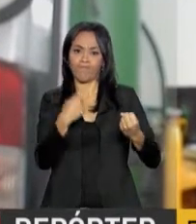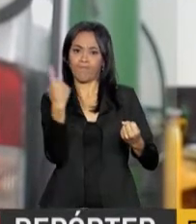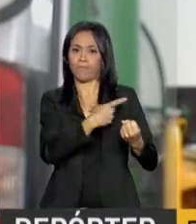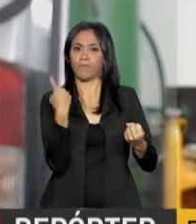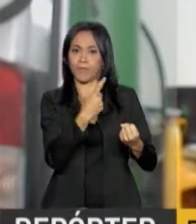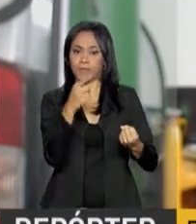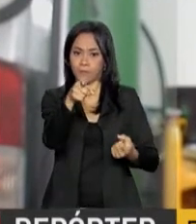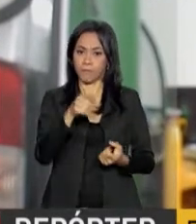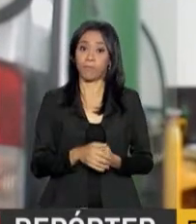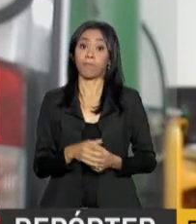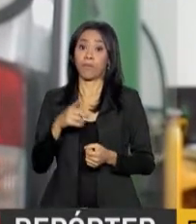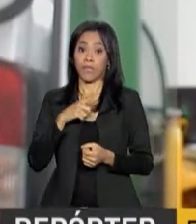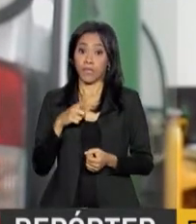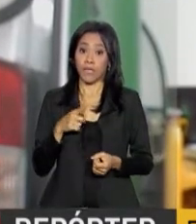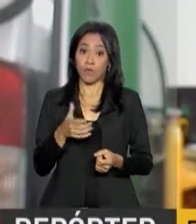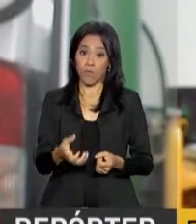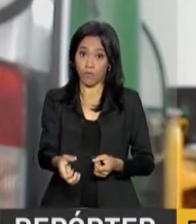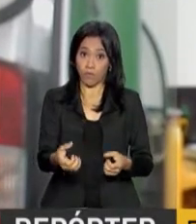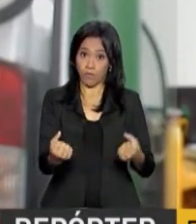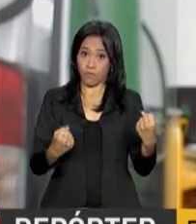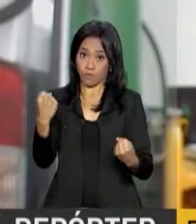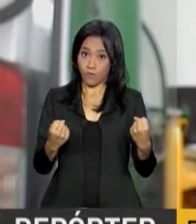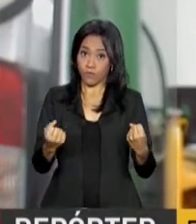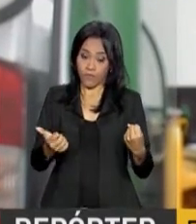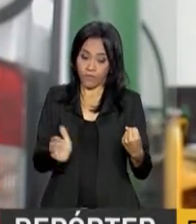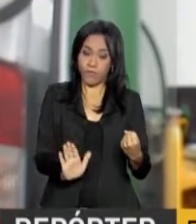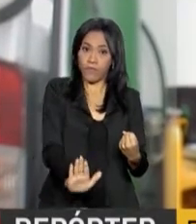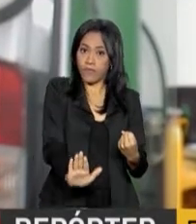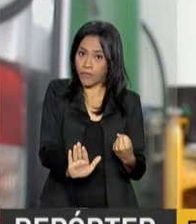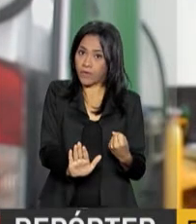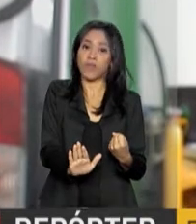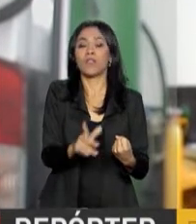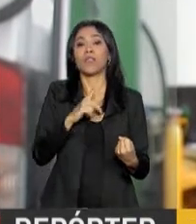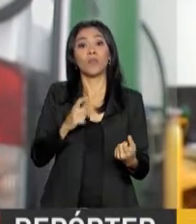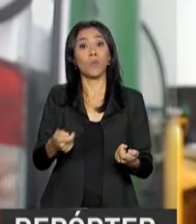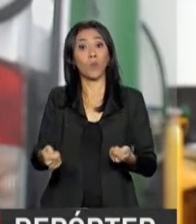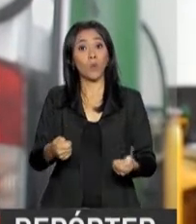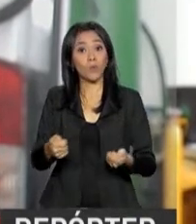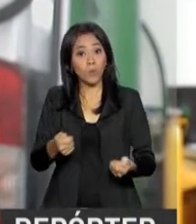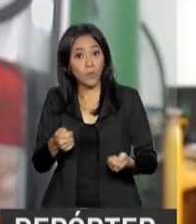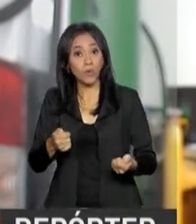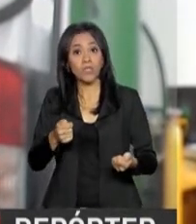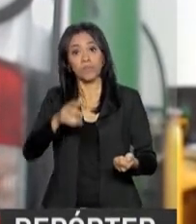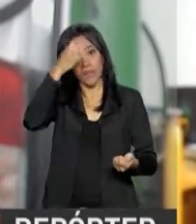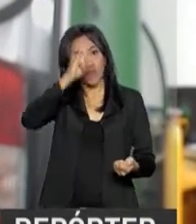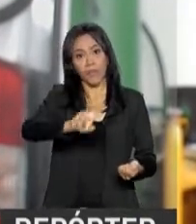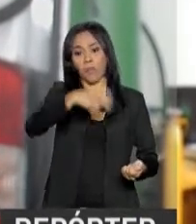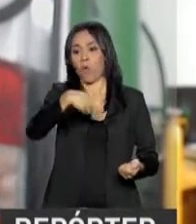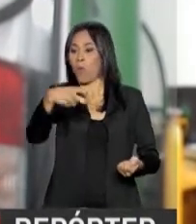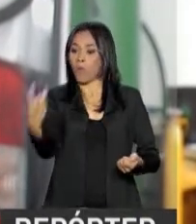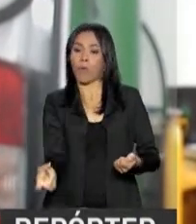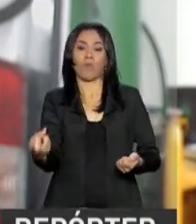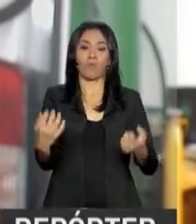do freio evitar o travamento dos freios ele tem um controle de anti capotamento é um sistema chamado